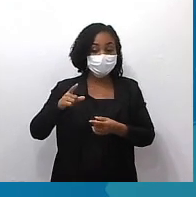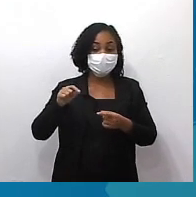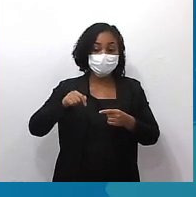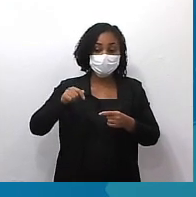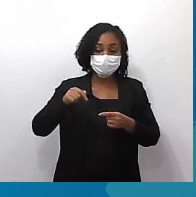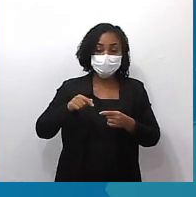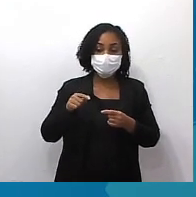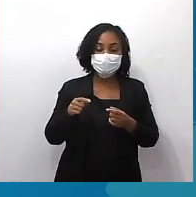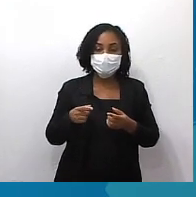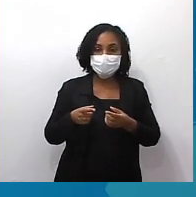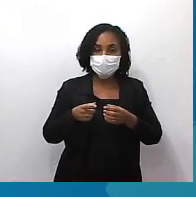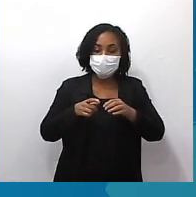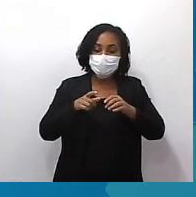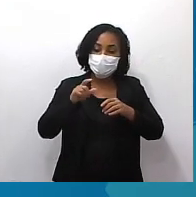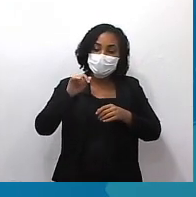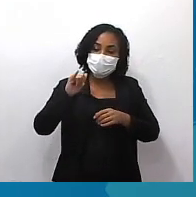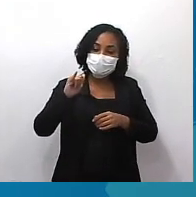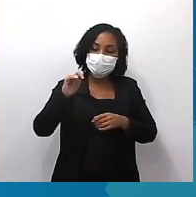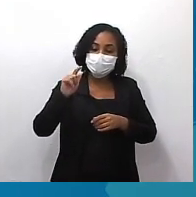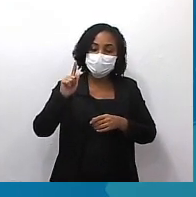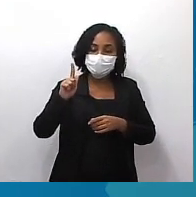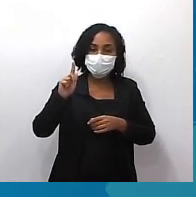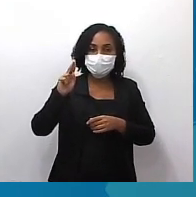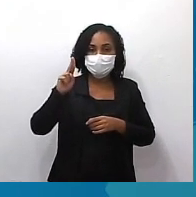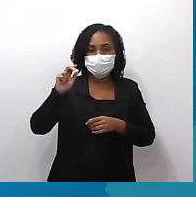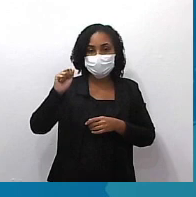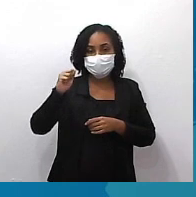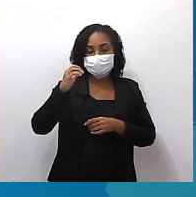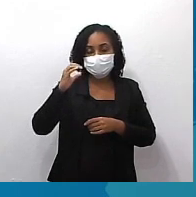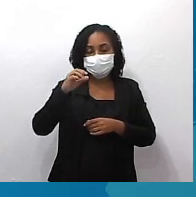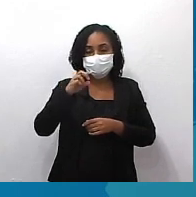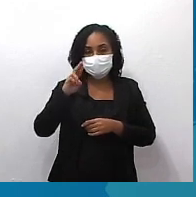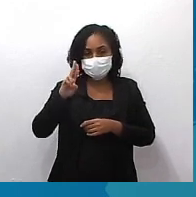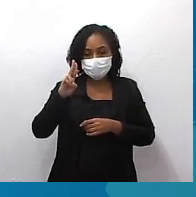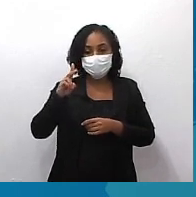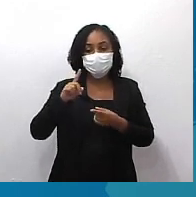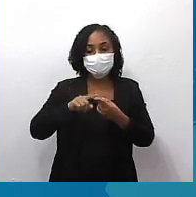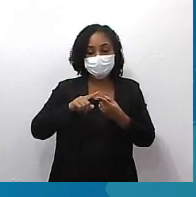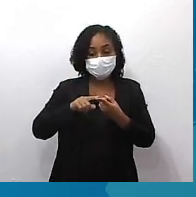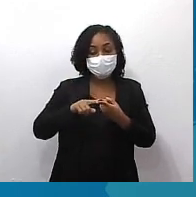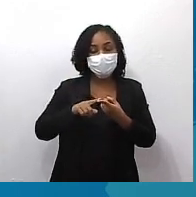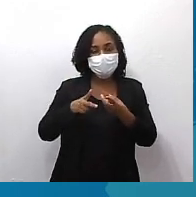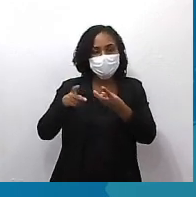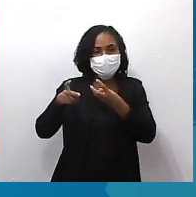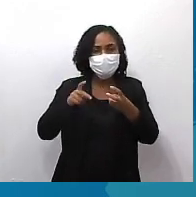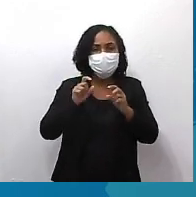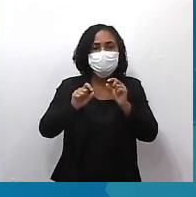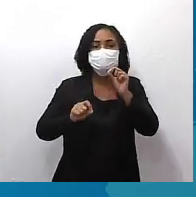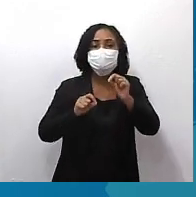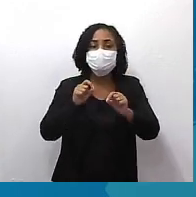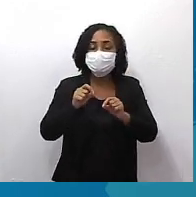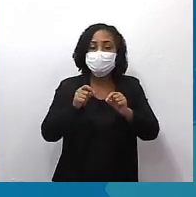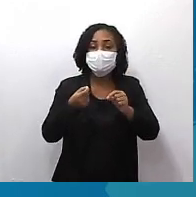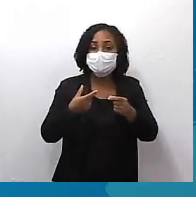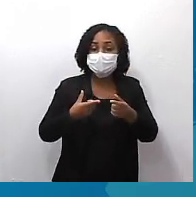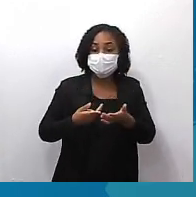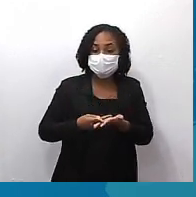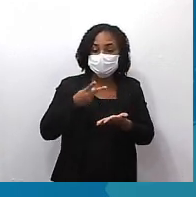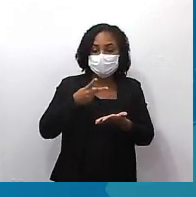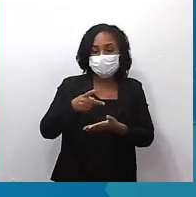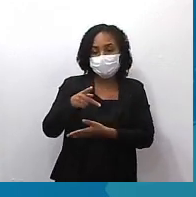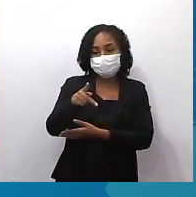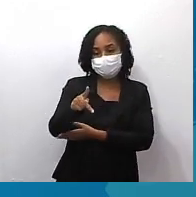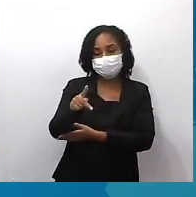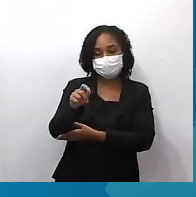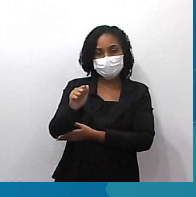onde eu tenho a famosa Foz do Iguaçu, né? Também para turismo. E na bacia do Paraná eu vou formar também a bacia platina, quando